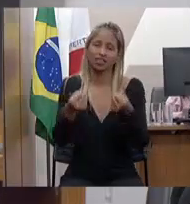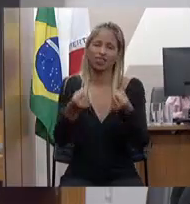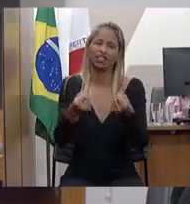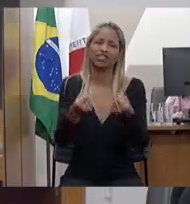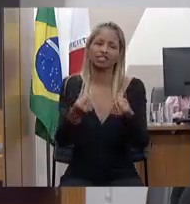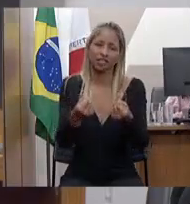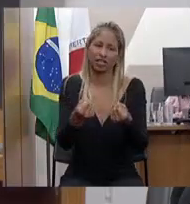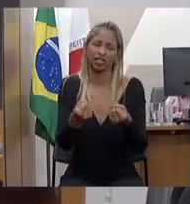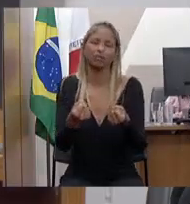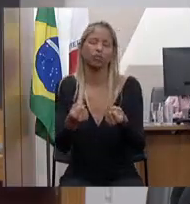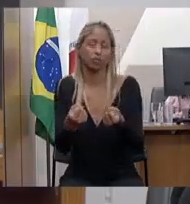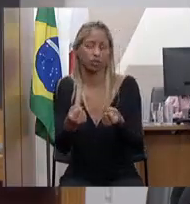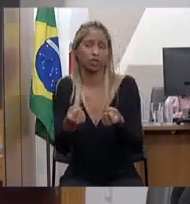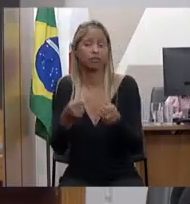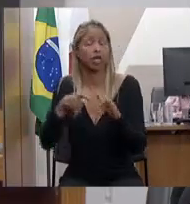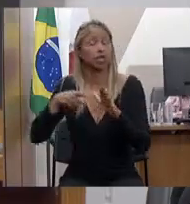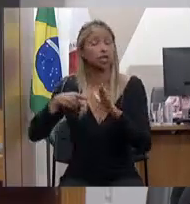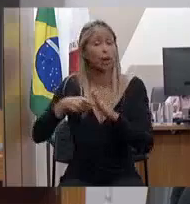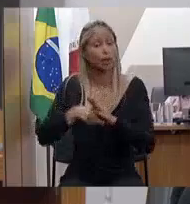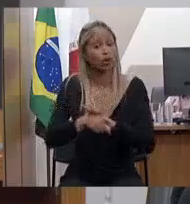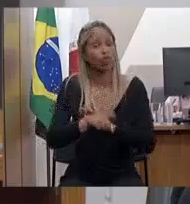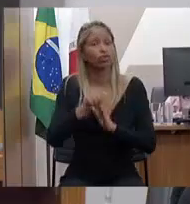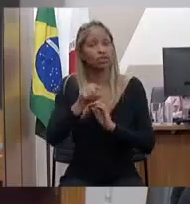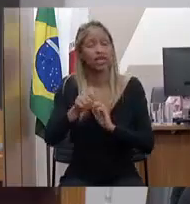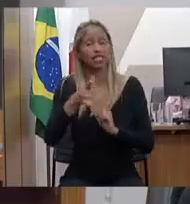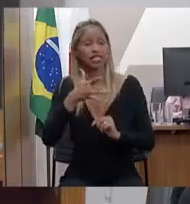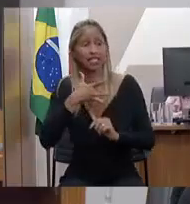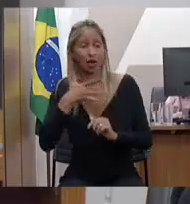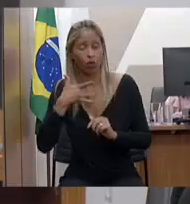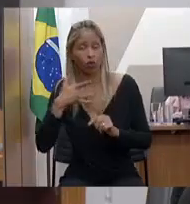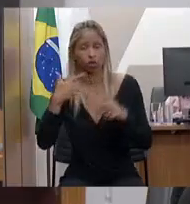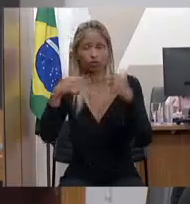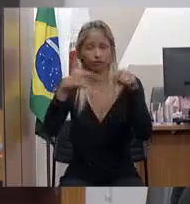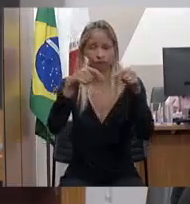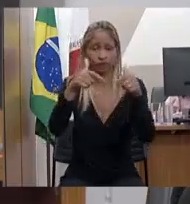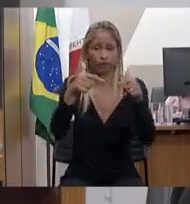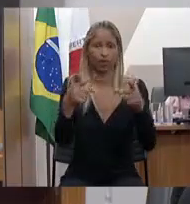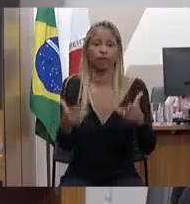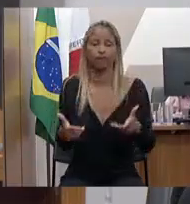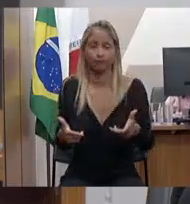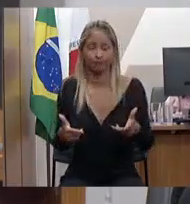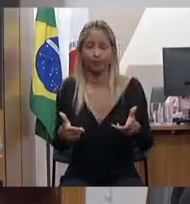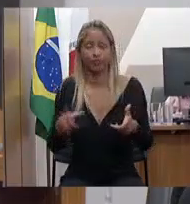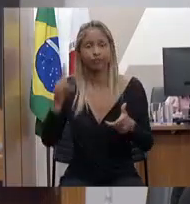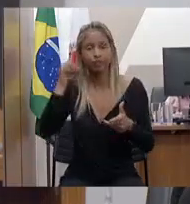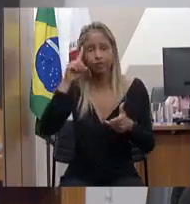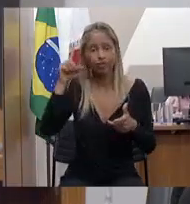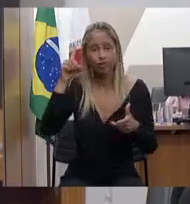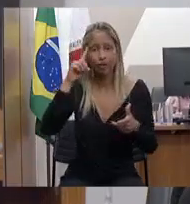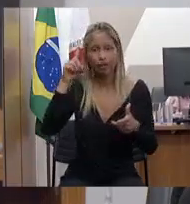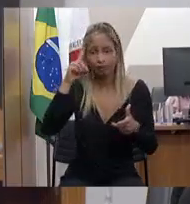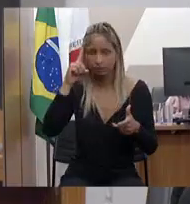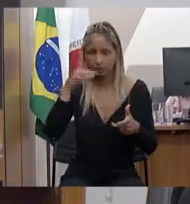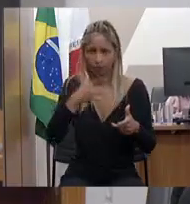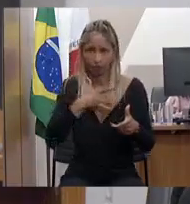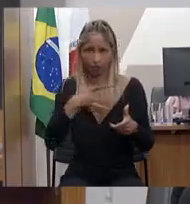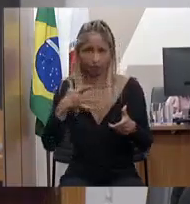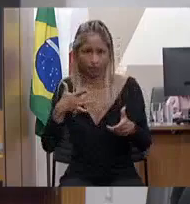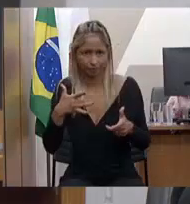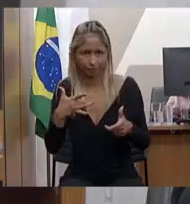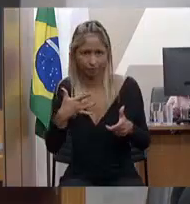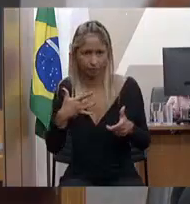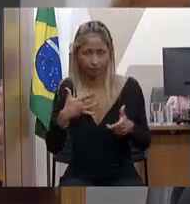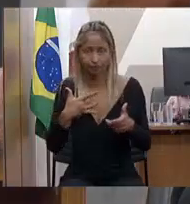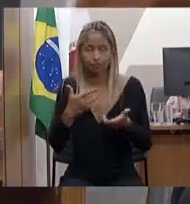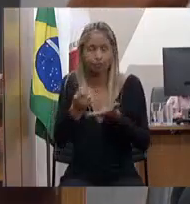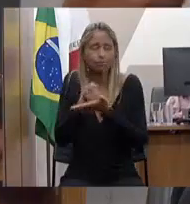precisamos de aprofundar isso que saúde do Trabalhador ela acontece em todos os níveis da Saúde na atenção